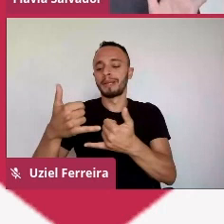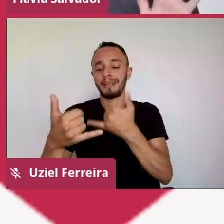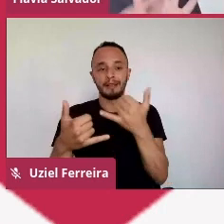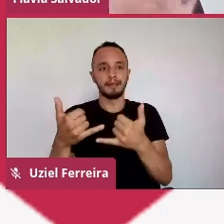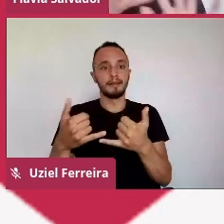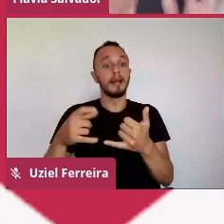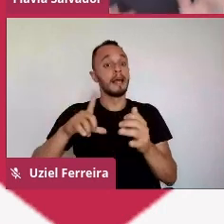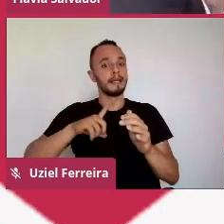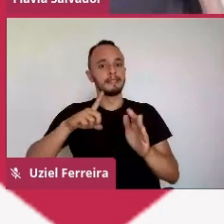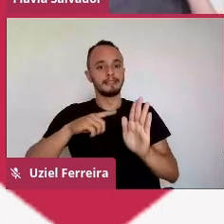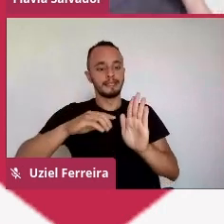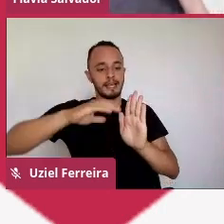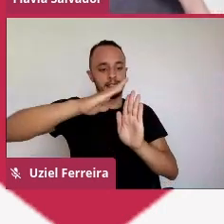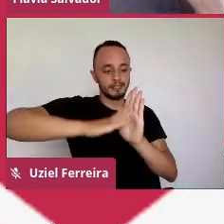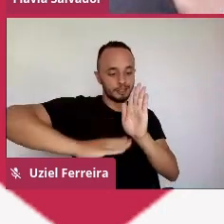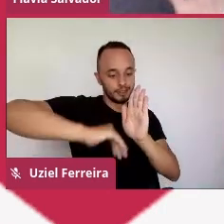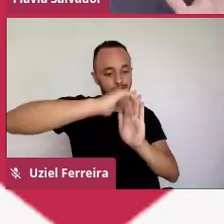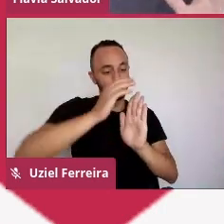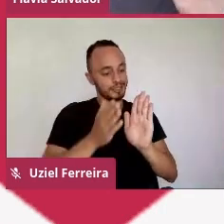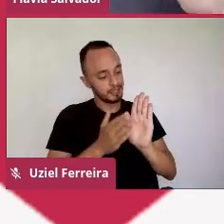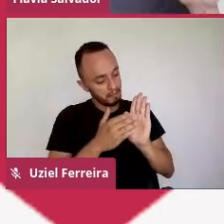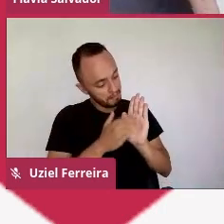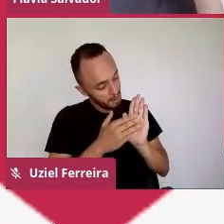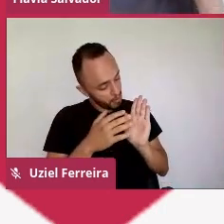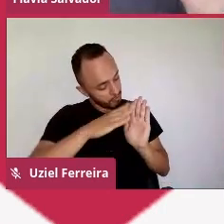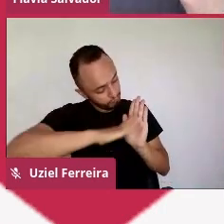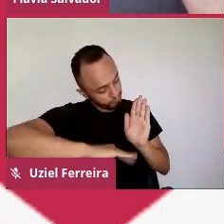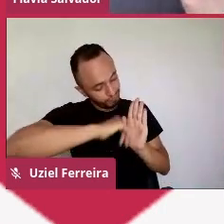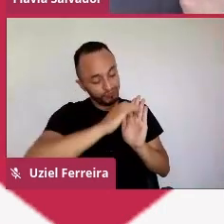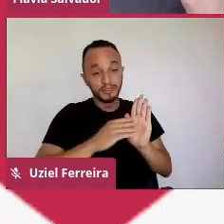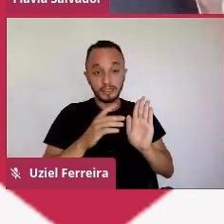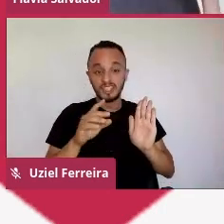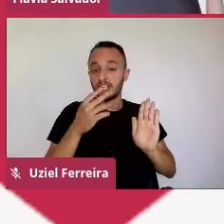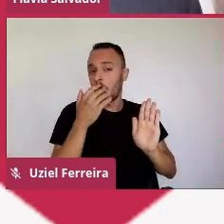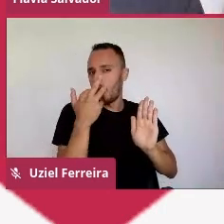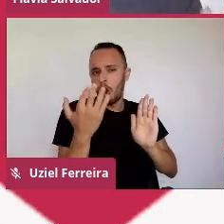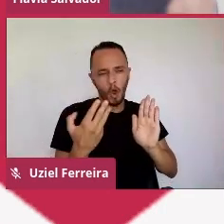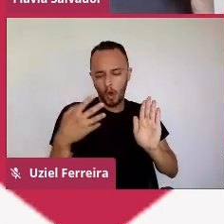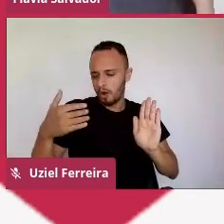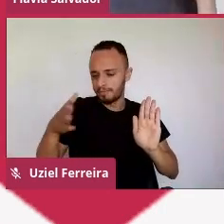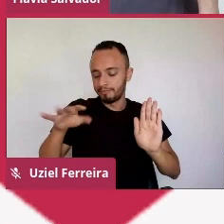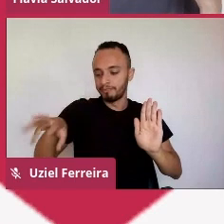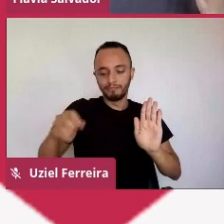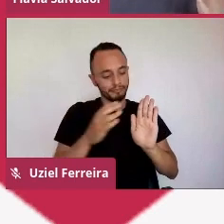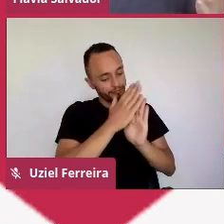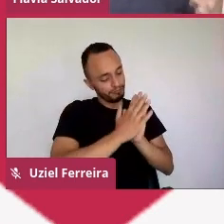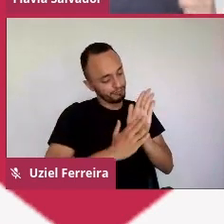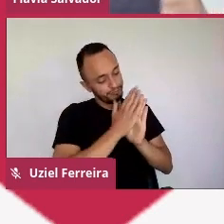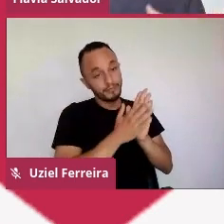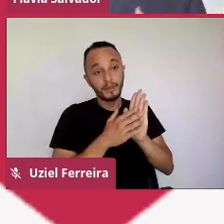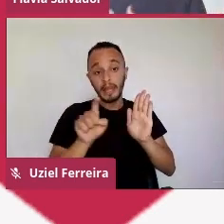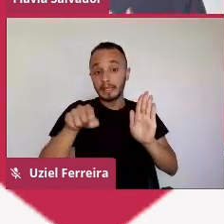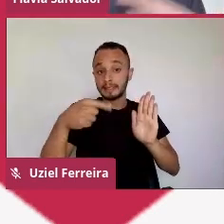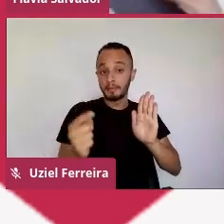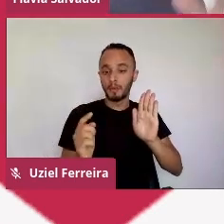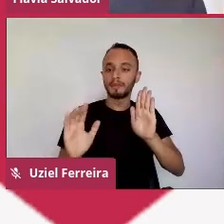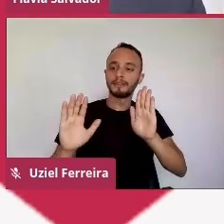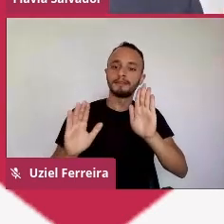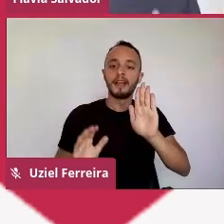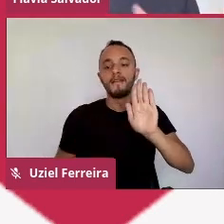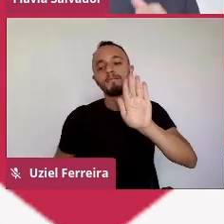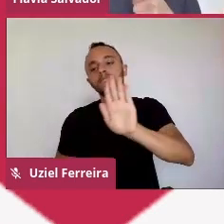na mão, passar um barro na mão e imprimir a imagem dessa mão numa parede,